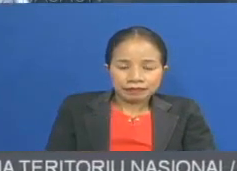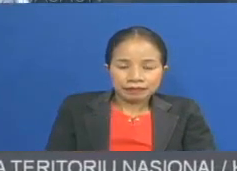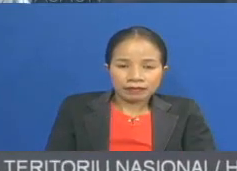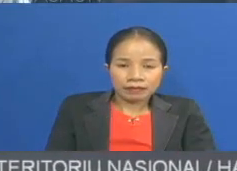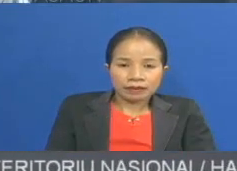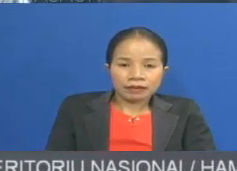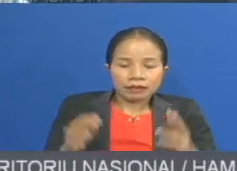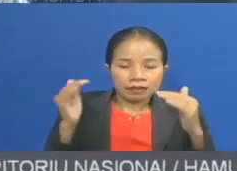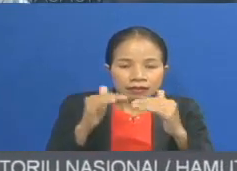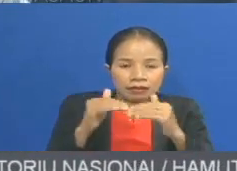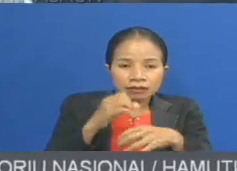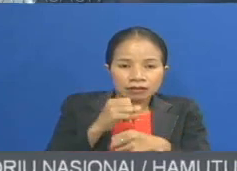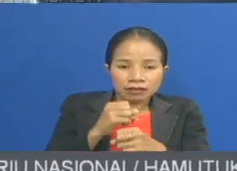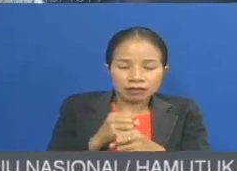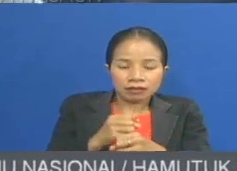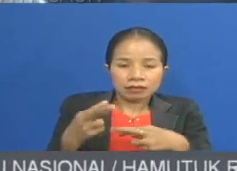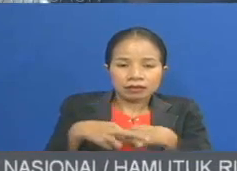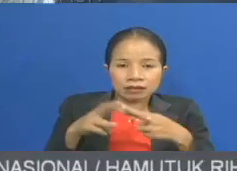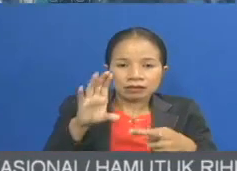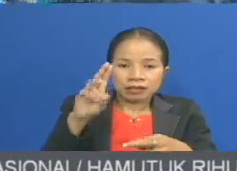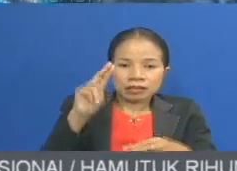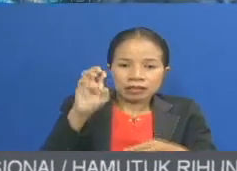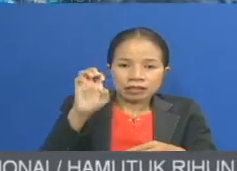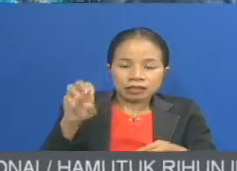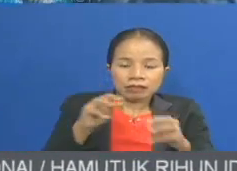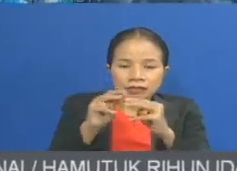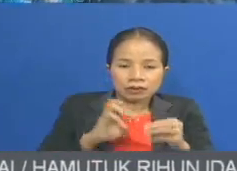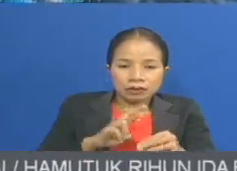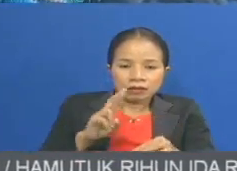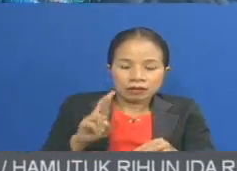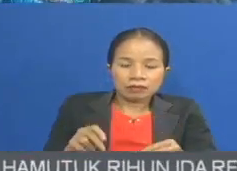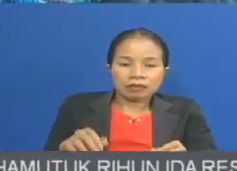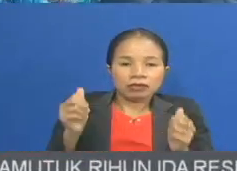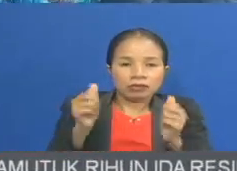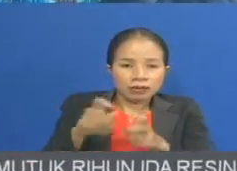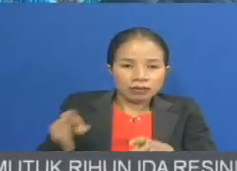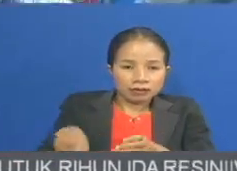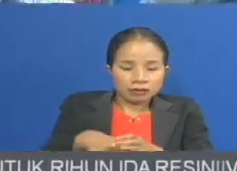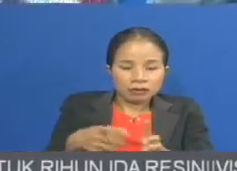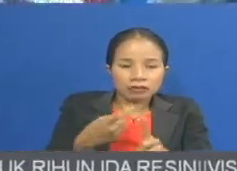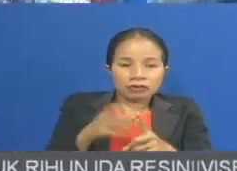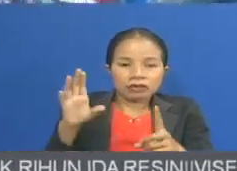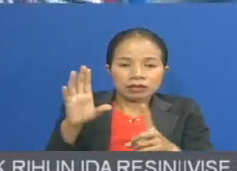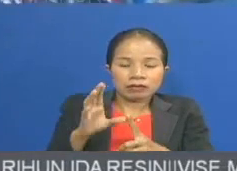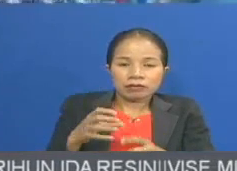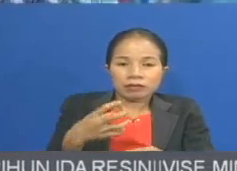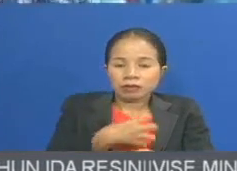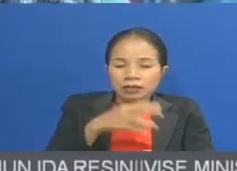Entretanto, o encontro né, realiza e a Salão CNE Município Hermera, ou participação russo comandante esquadra